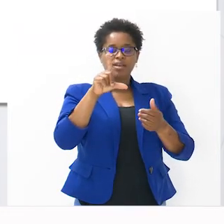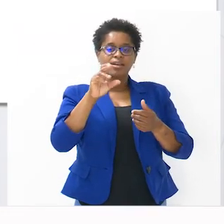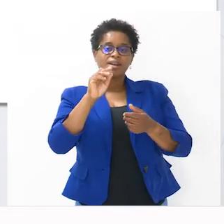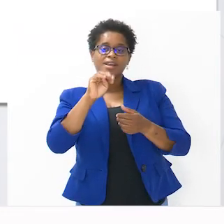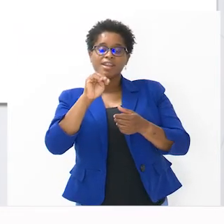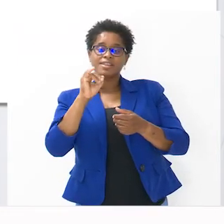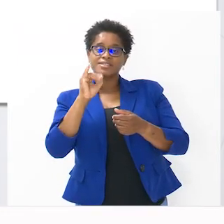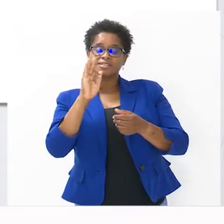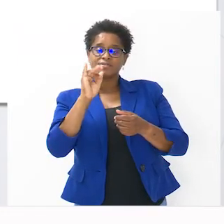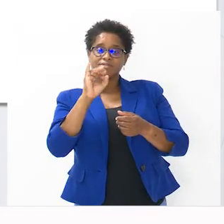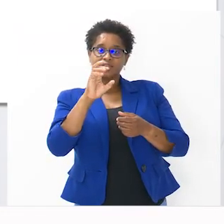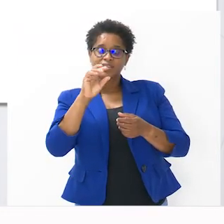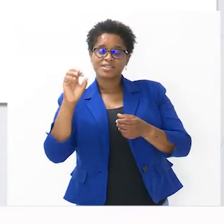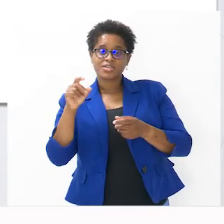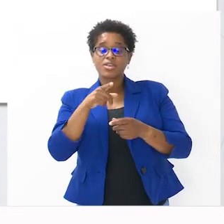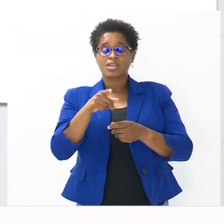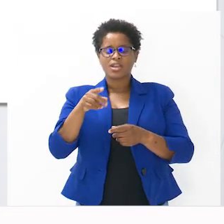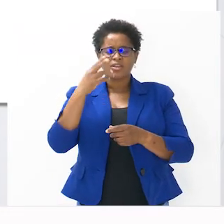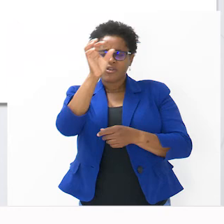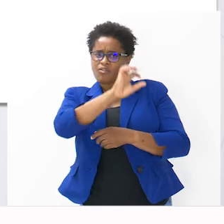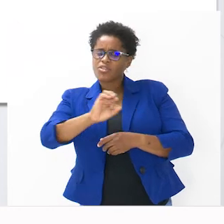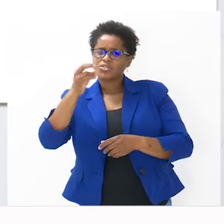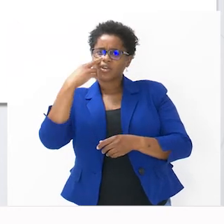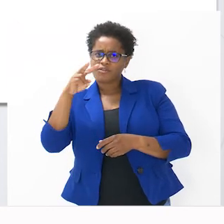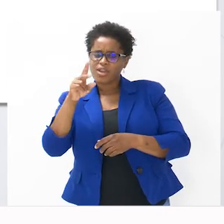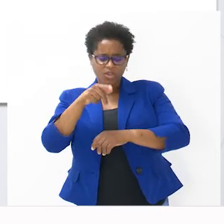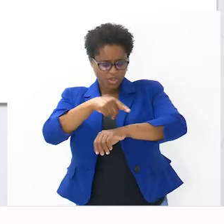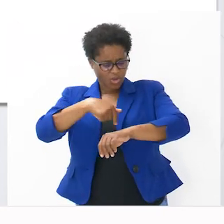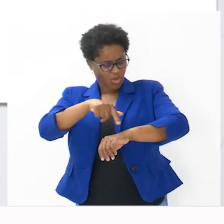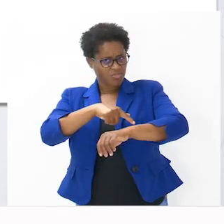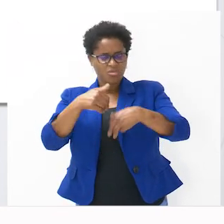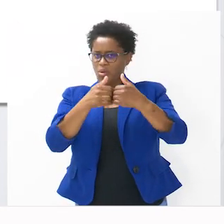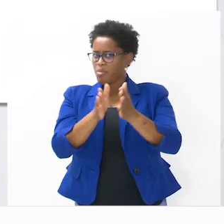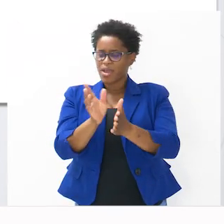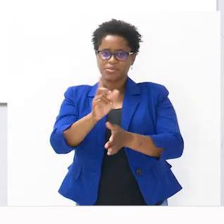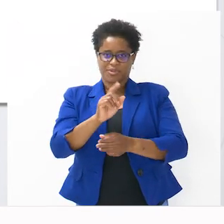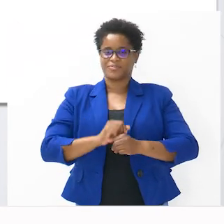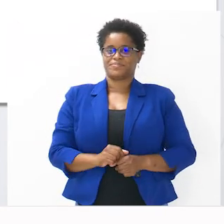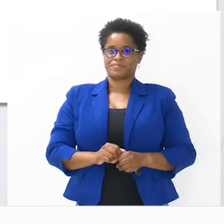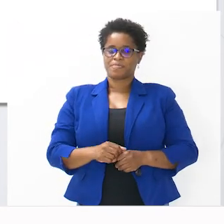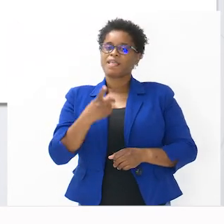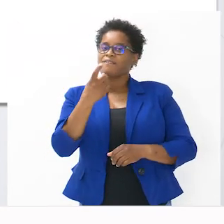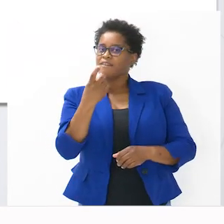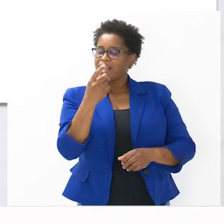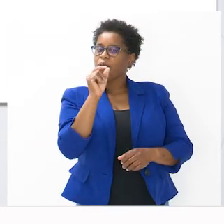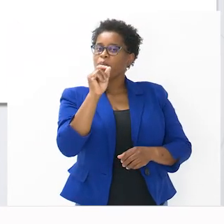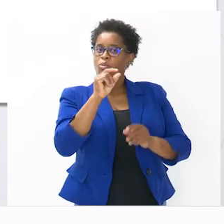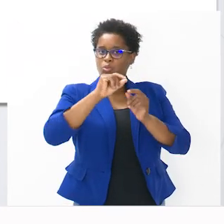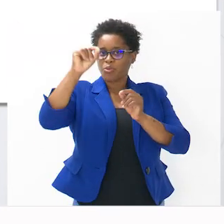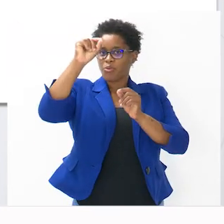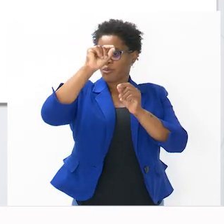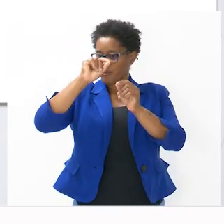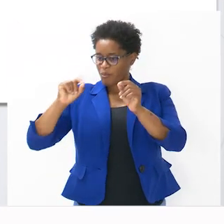indicada. Vocês estão a ver que os relógios estão incompletos. Ou seja, estão incompletos, faltam os